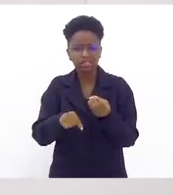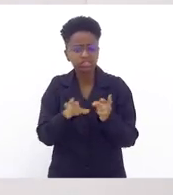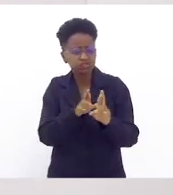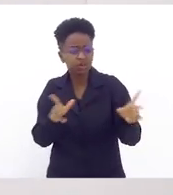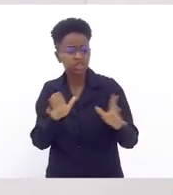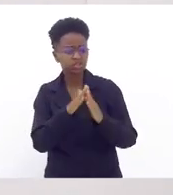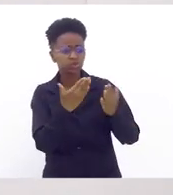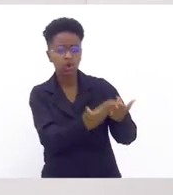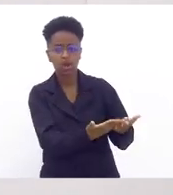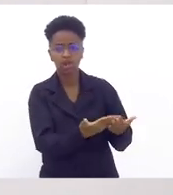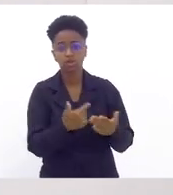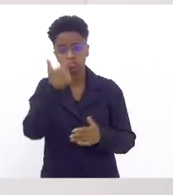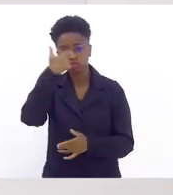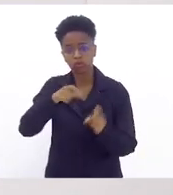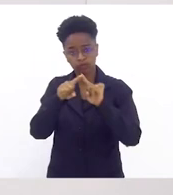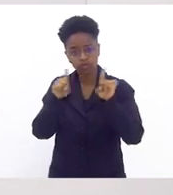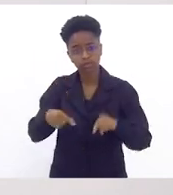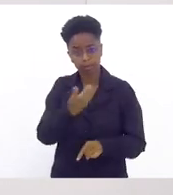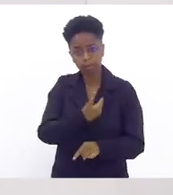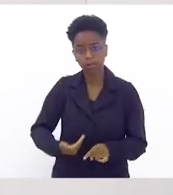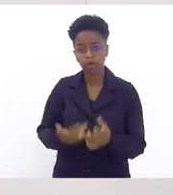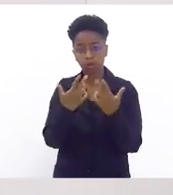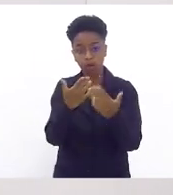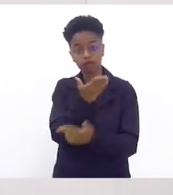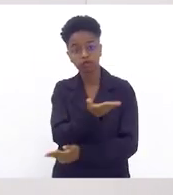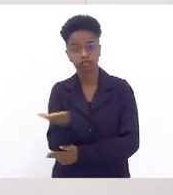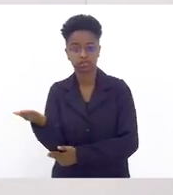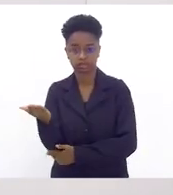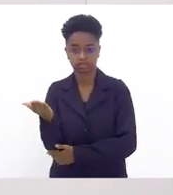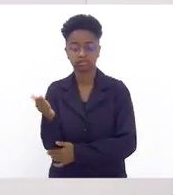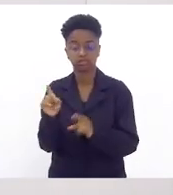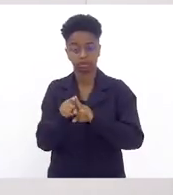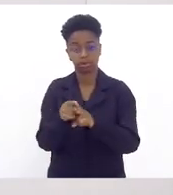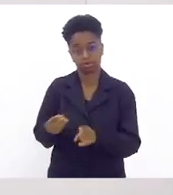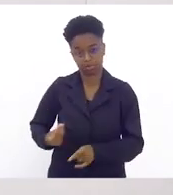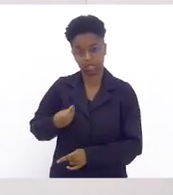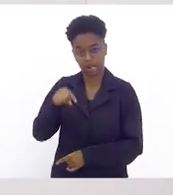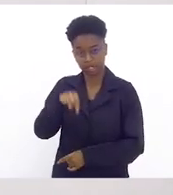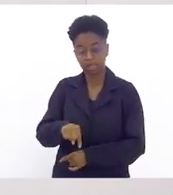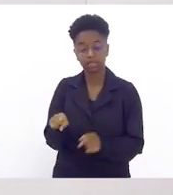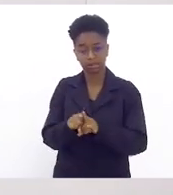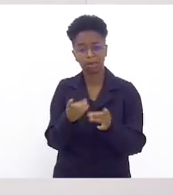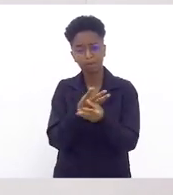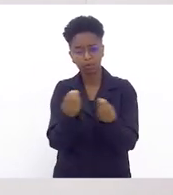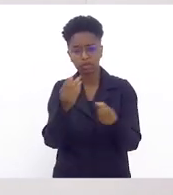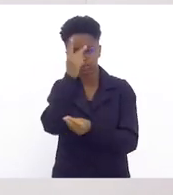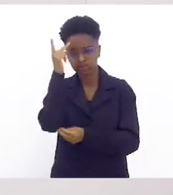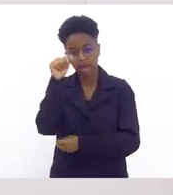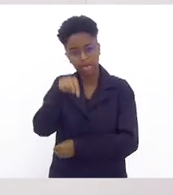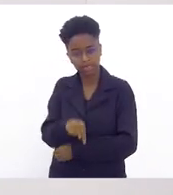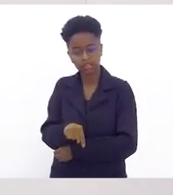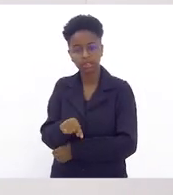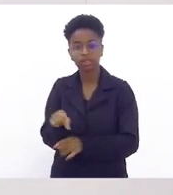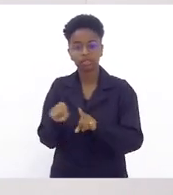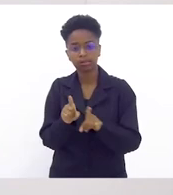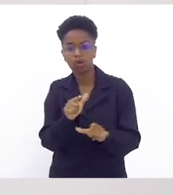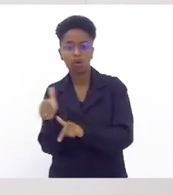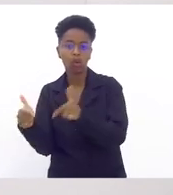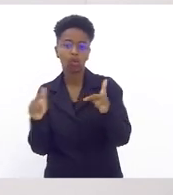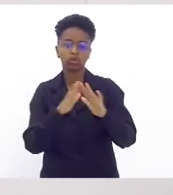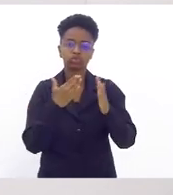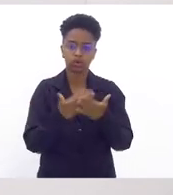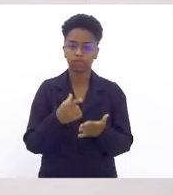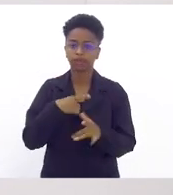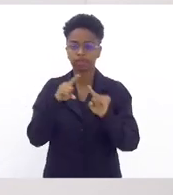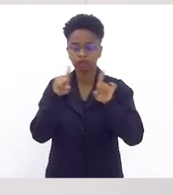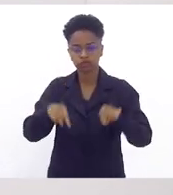uma funcionária pública como todos vocês aqui são que estão aqui com muita gente que tá aqui é como outras escolas também